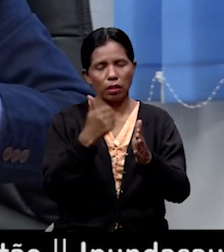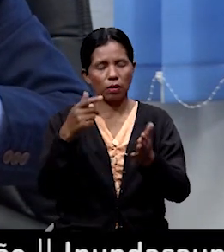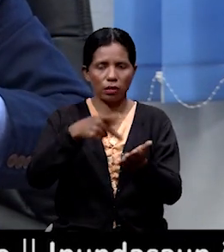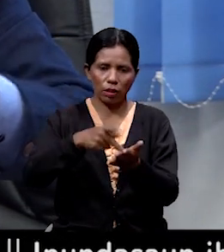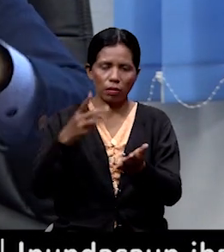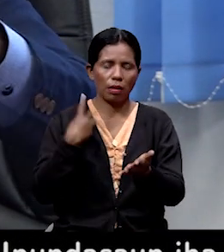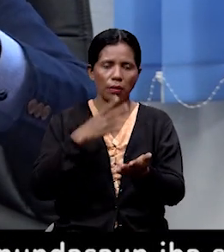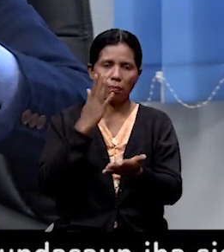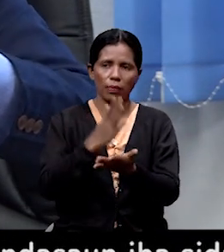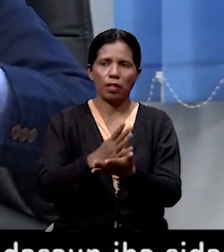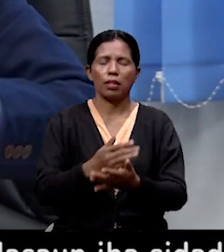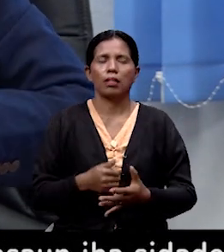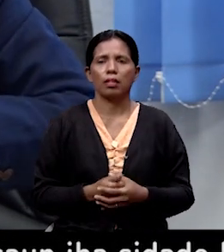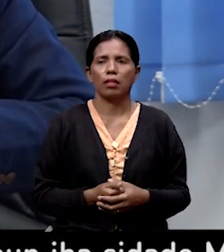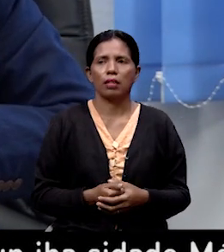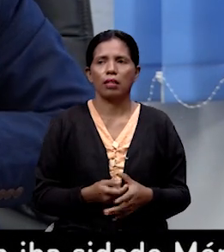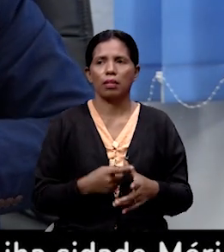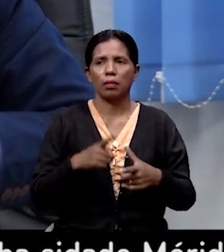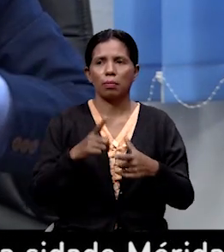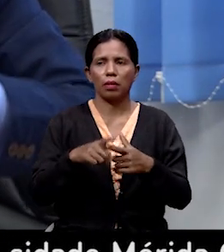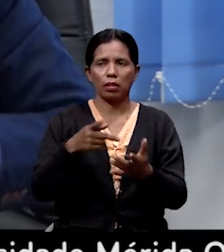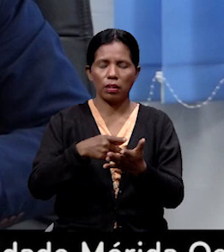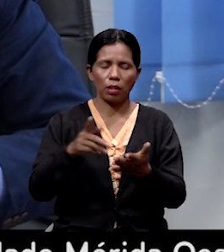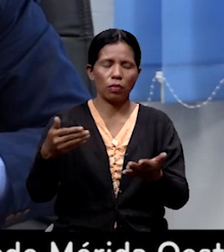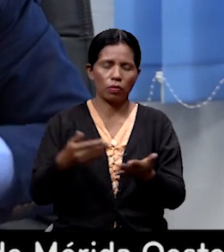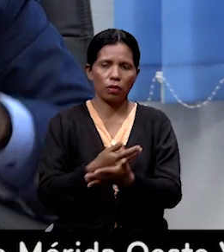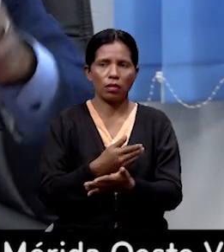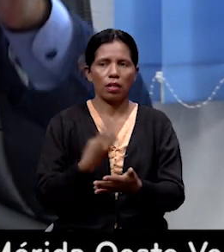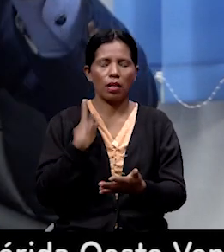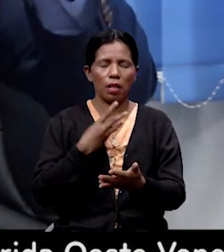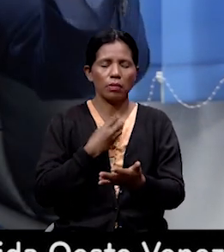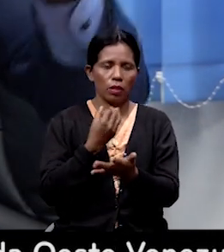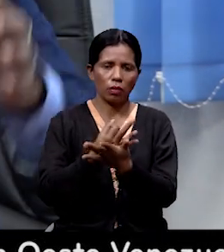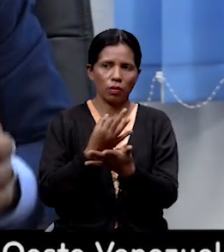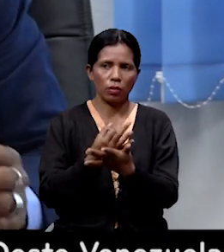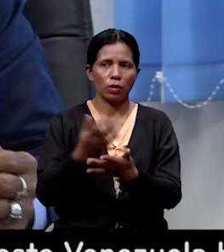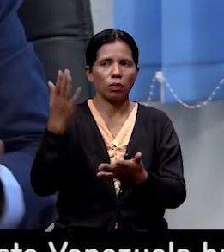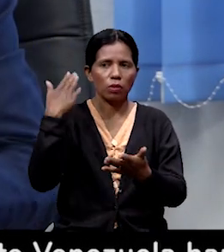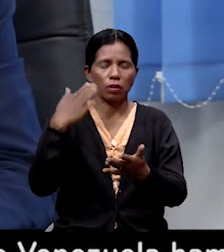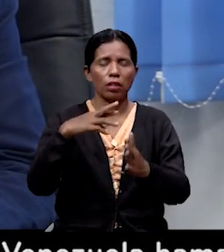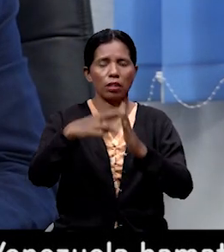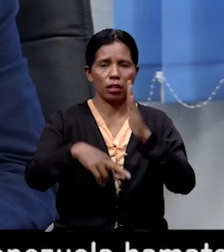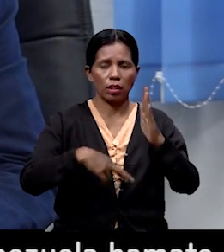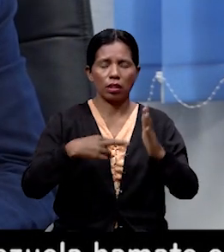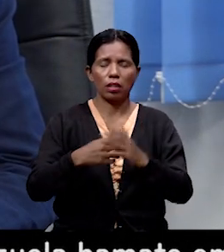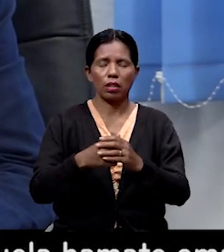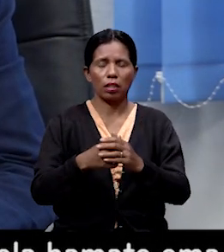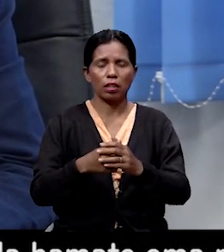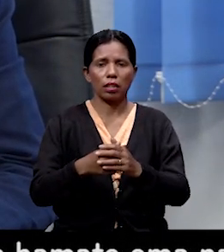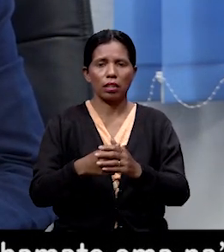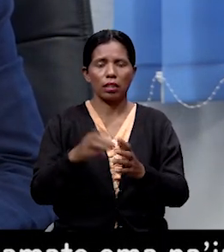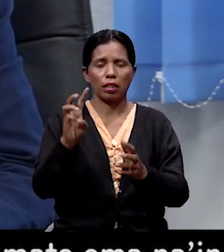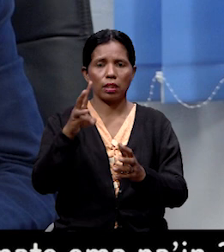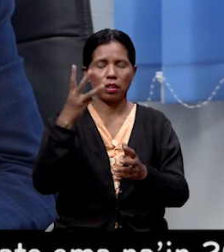para e penyaluran kredit fund lah ya. Então kami ini osain da bohnya liwa circula quase ia